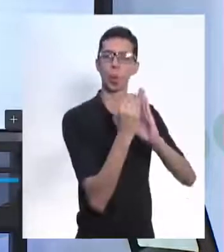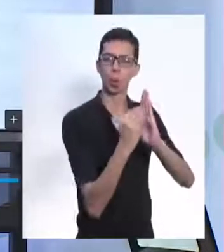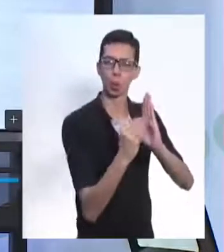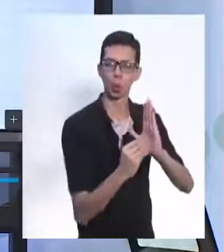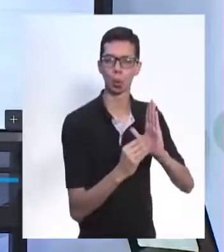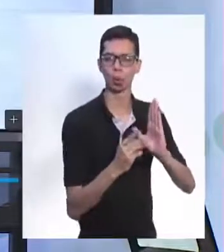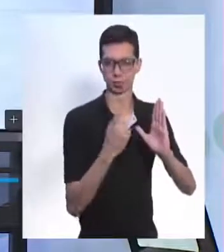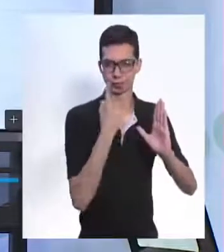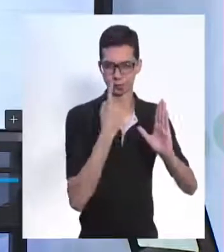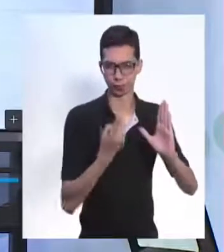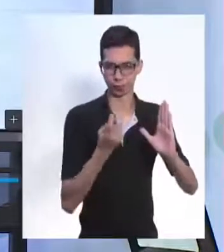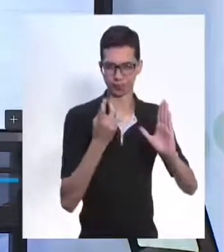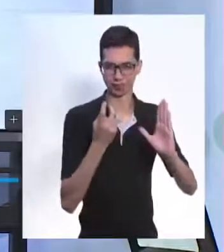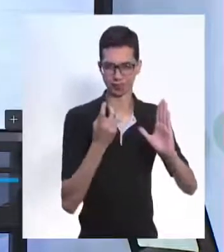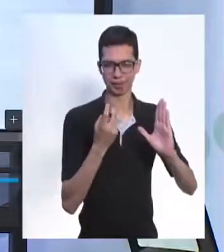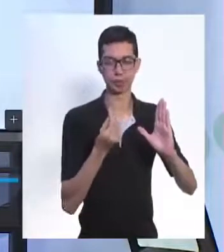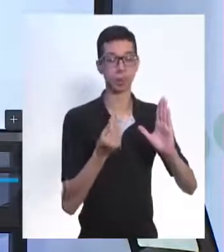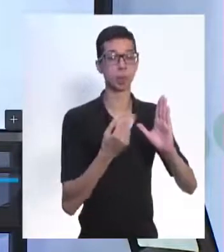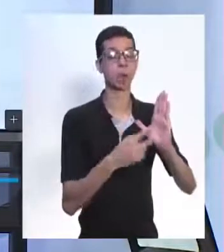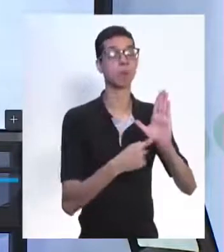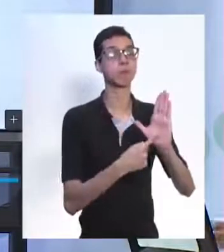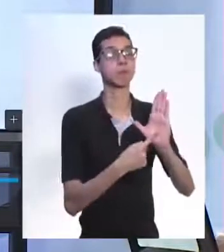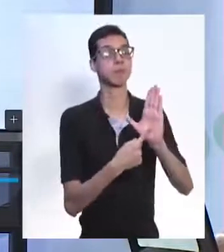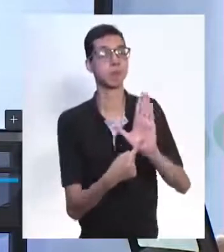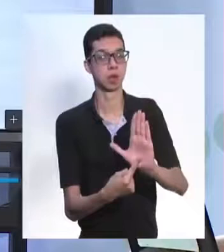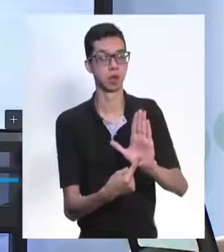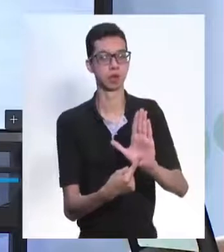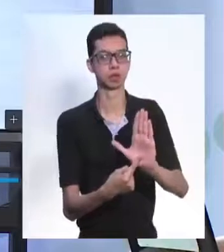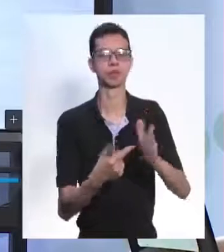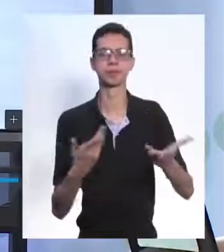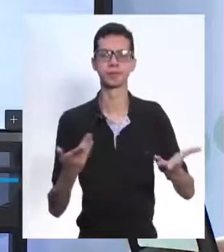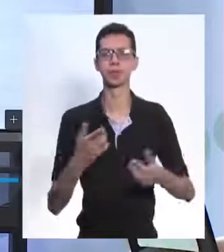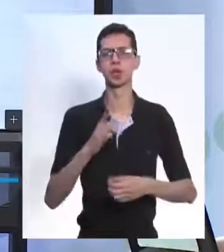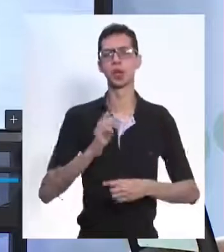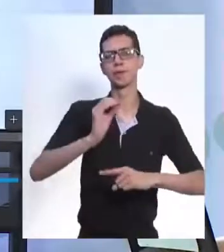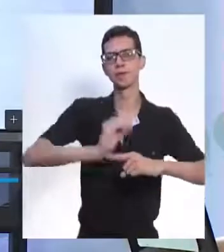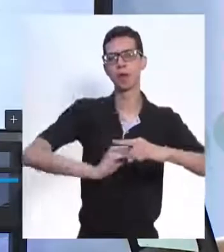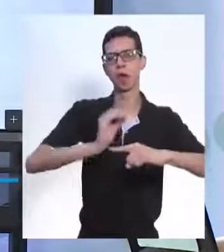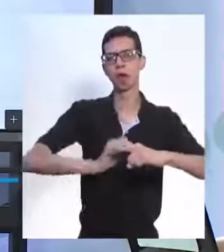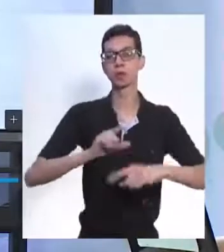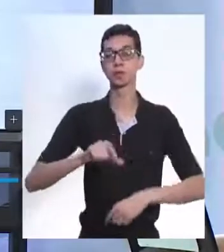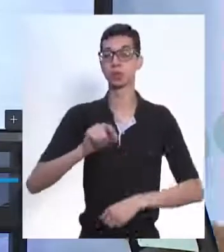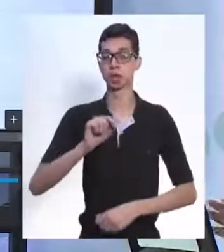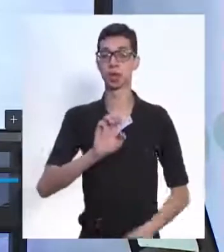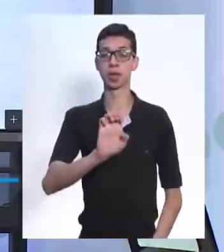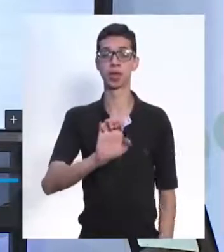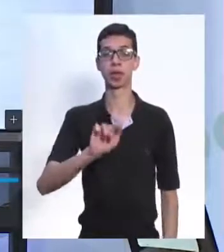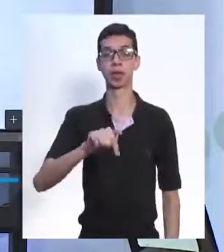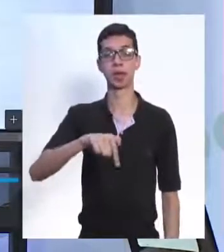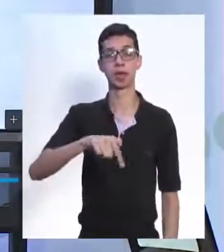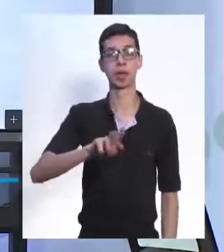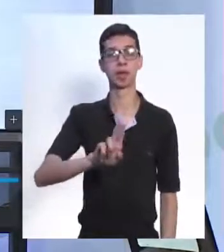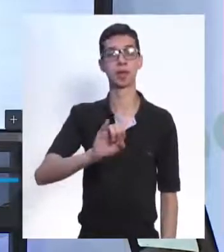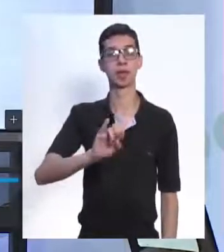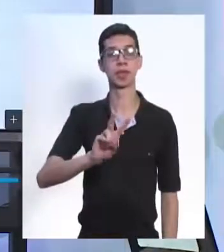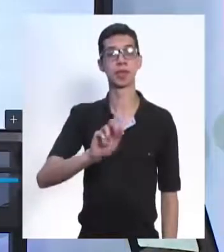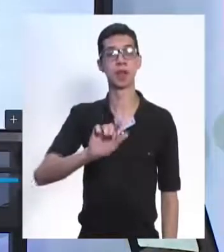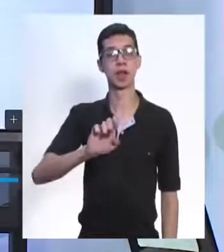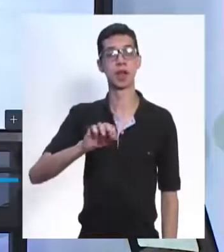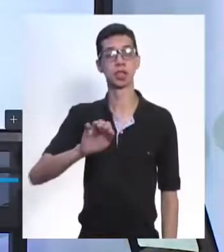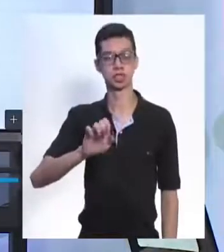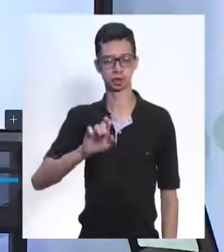Então, ou você vai pela questão da fração, que é a fração equivalente, tenta encontrar o valor por uma